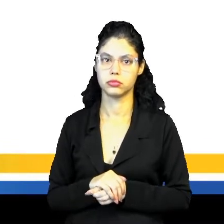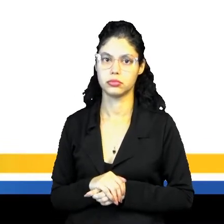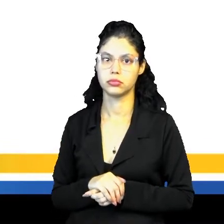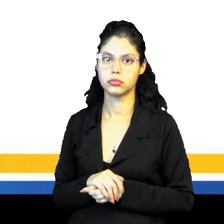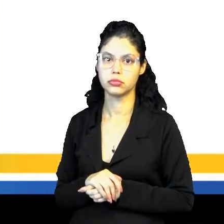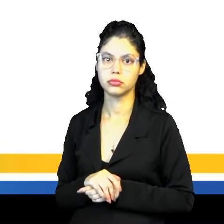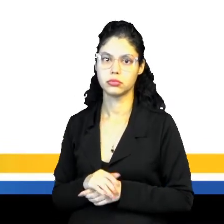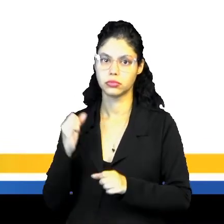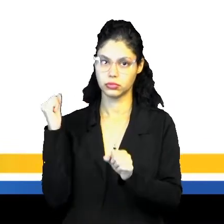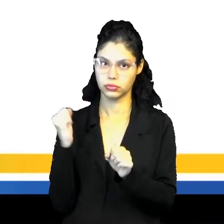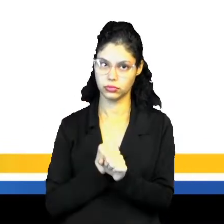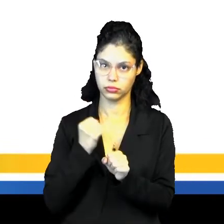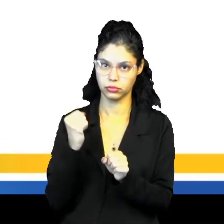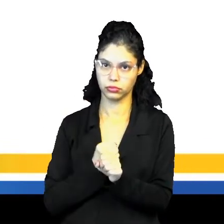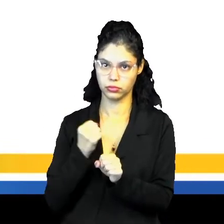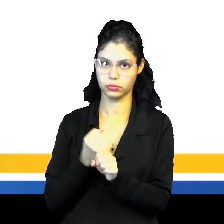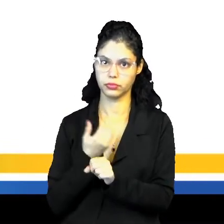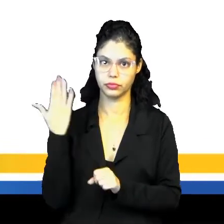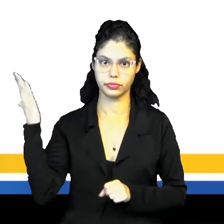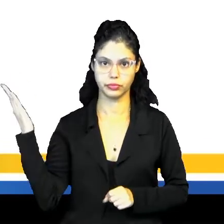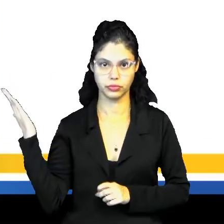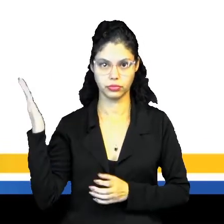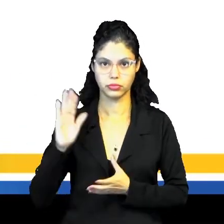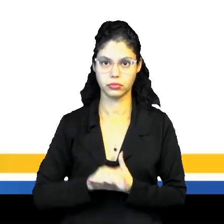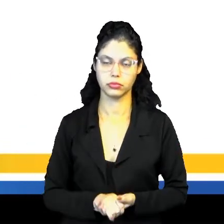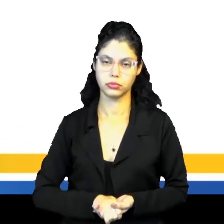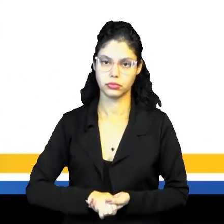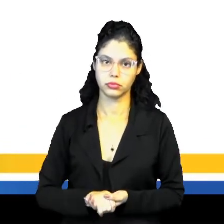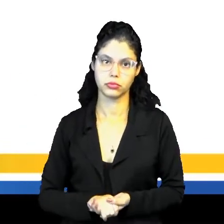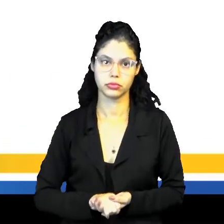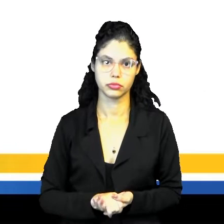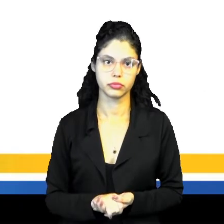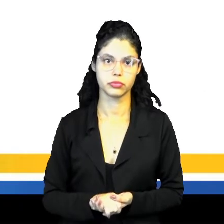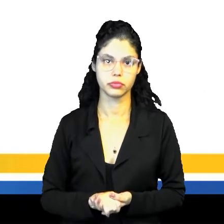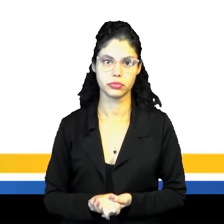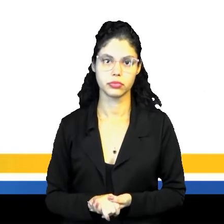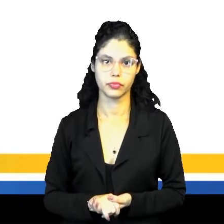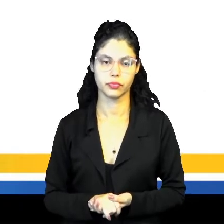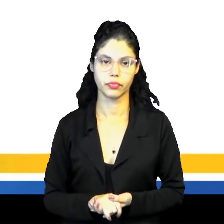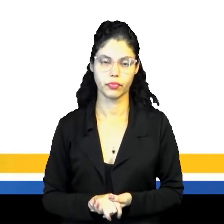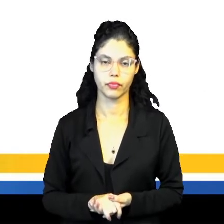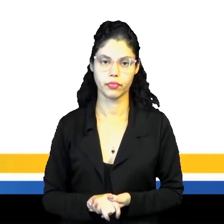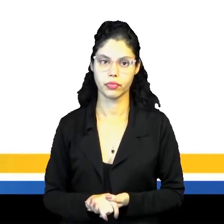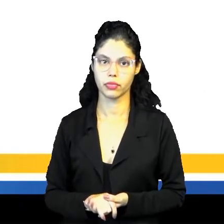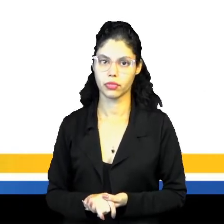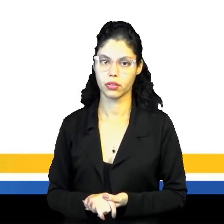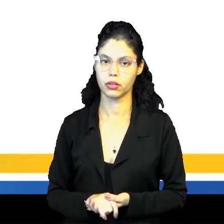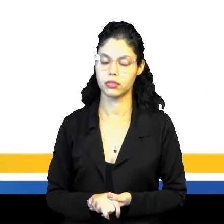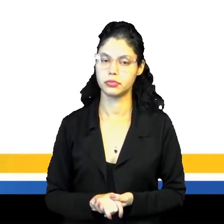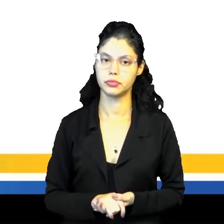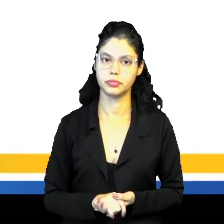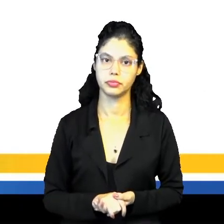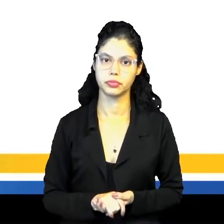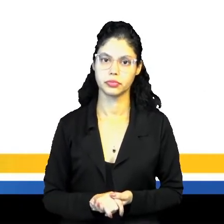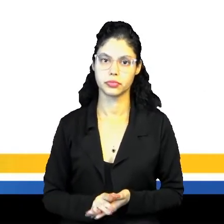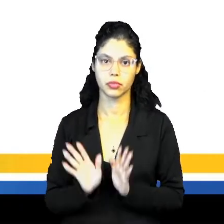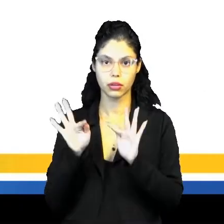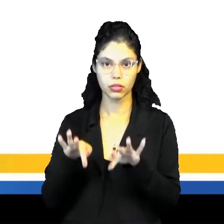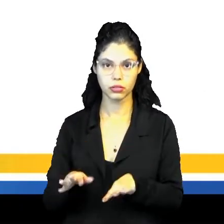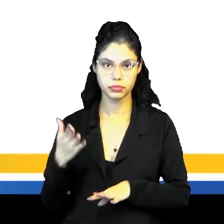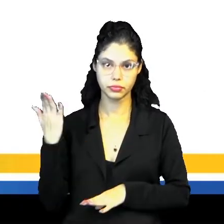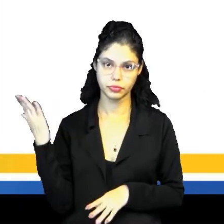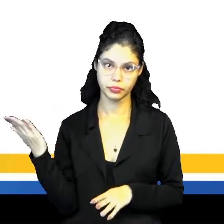Nós temos a construção aí, né, com as devidas decinências, né, que chamamos na língua espanhola, que são as